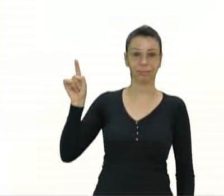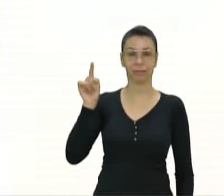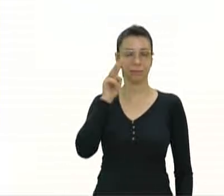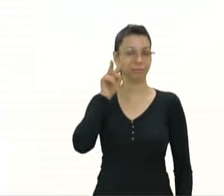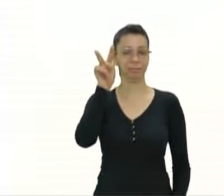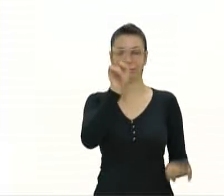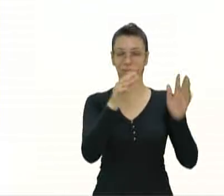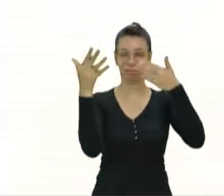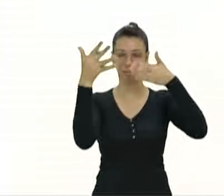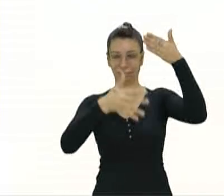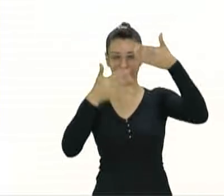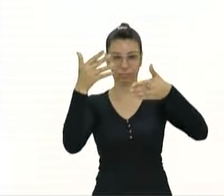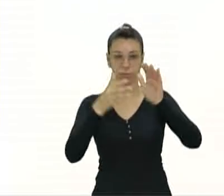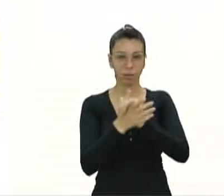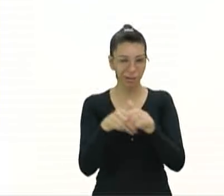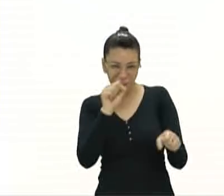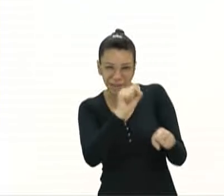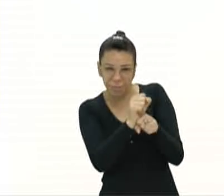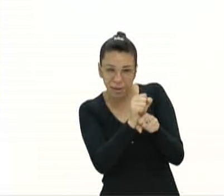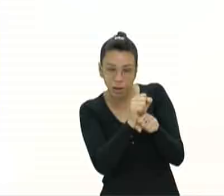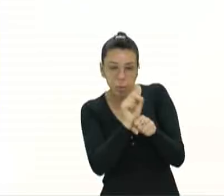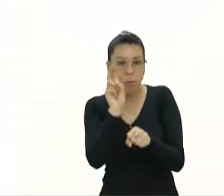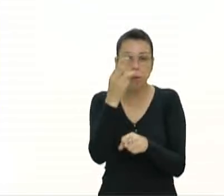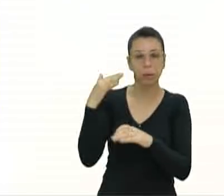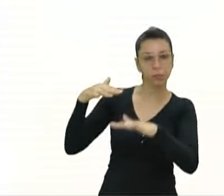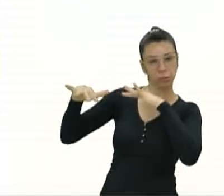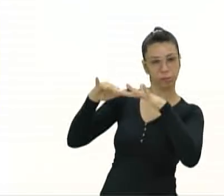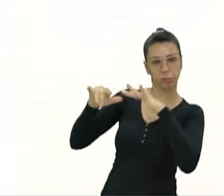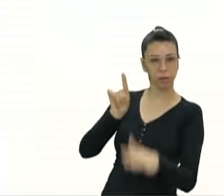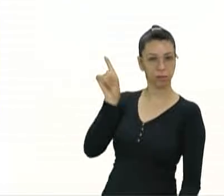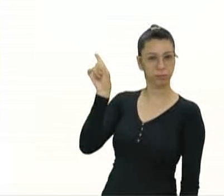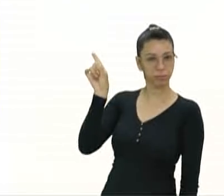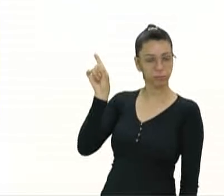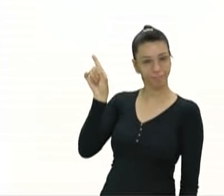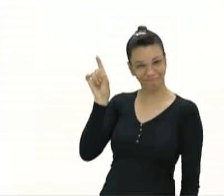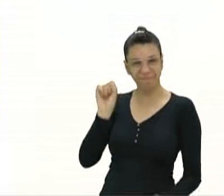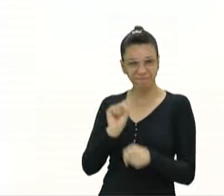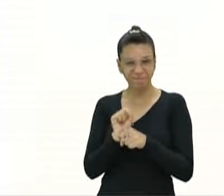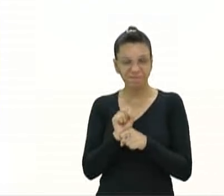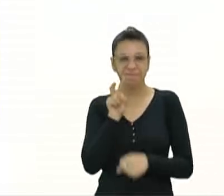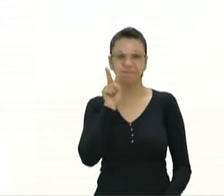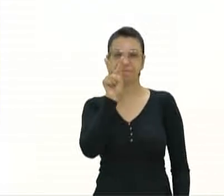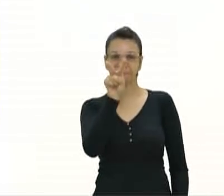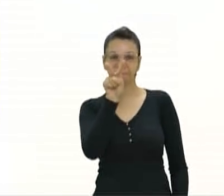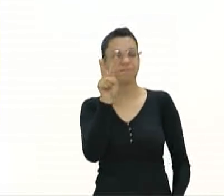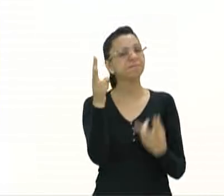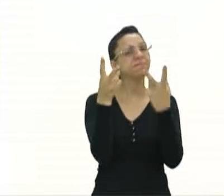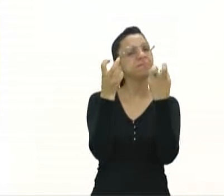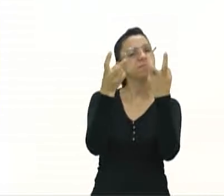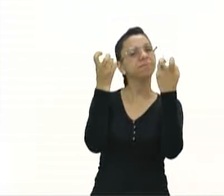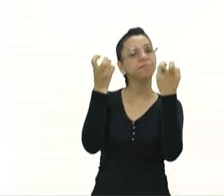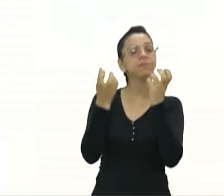imagem. Ela está parada ou ela está mexendo? Para pensar um pouquinho. Essa imagem.